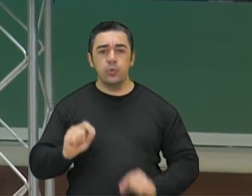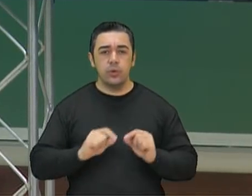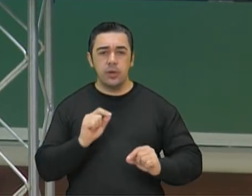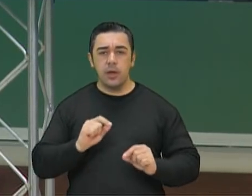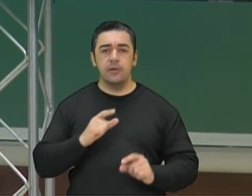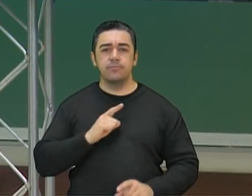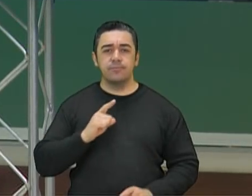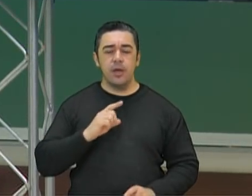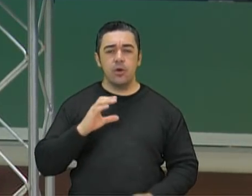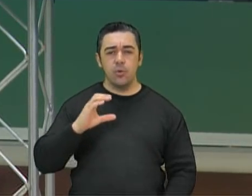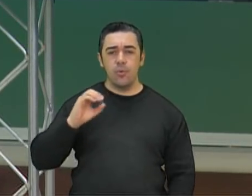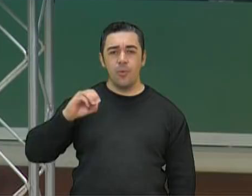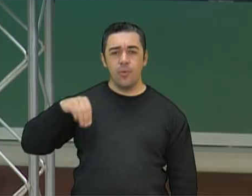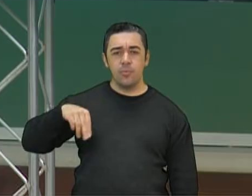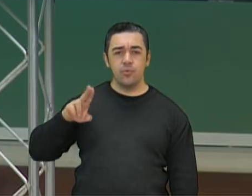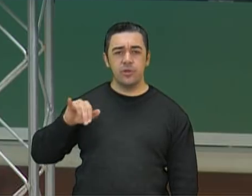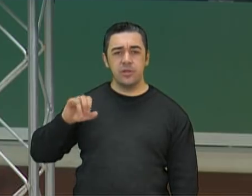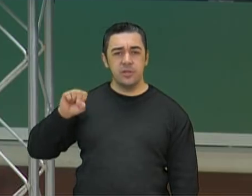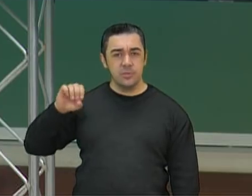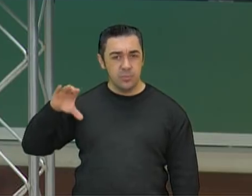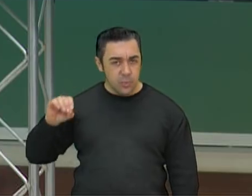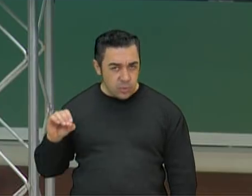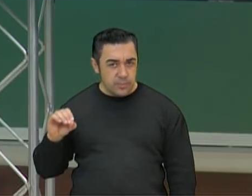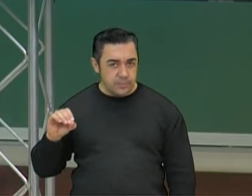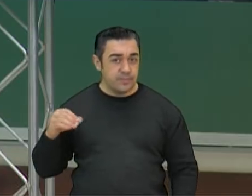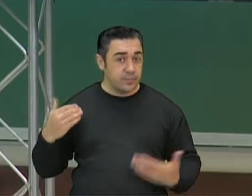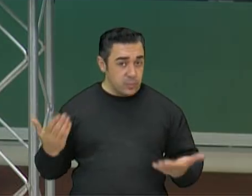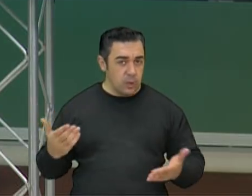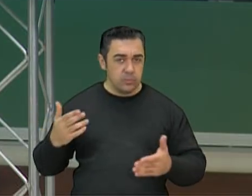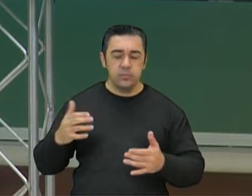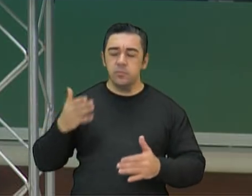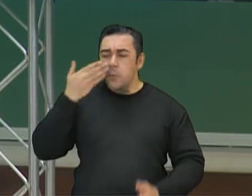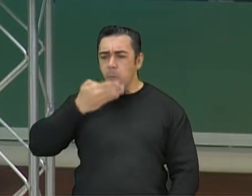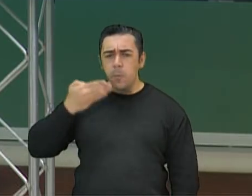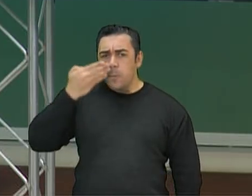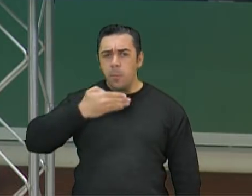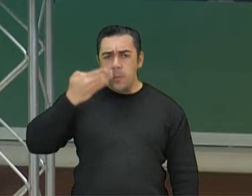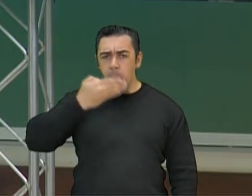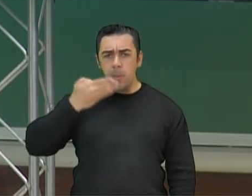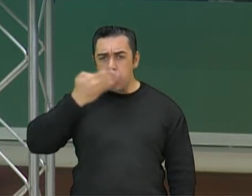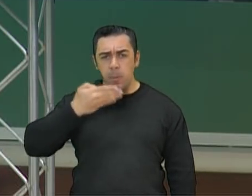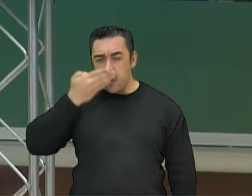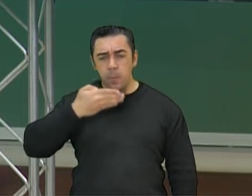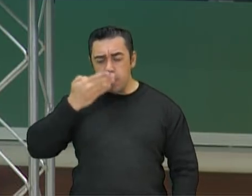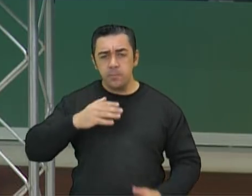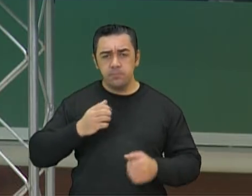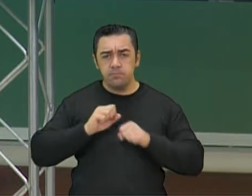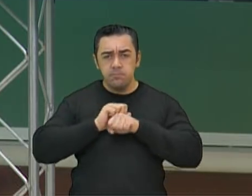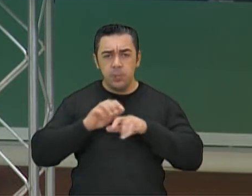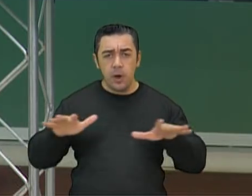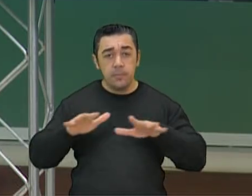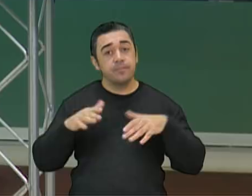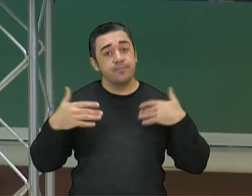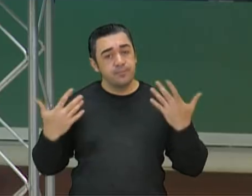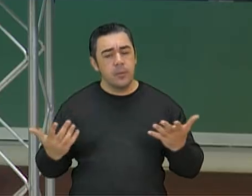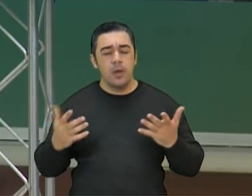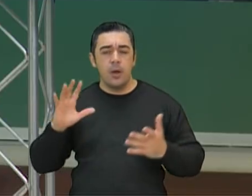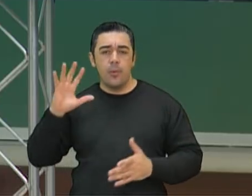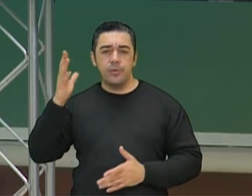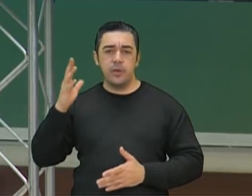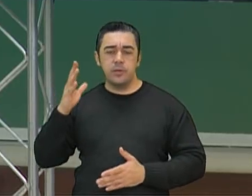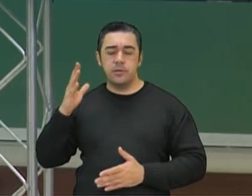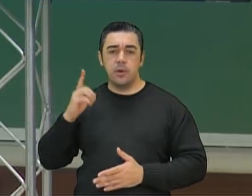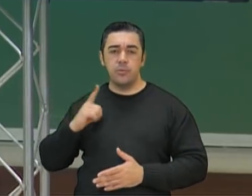ganhar popularidade. Então esse discurso nacionalista e de ódio a judeus e comunistas deu notoriedade,